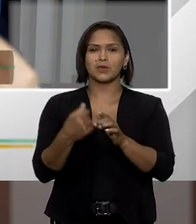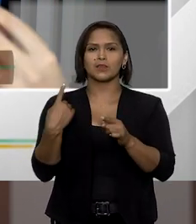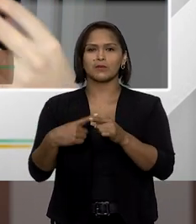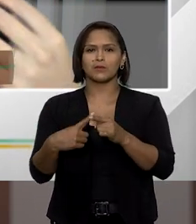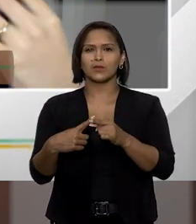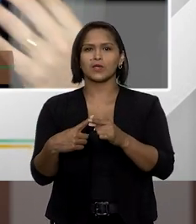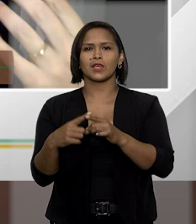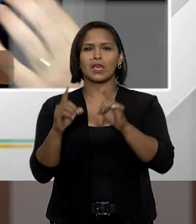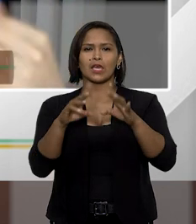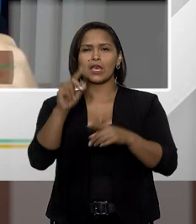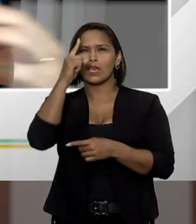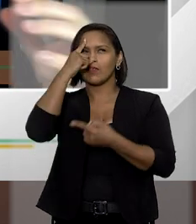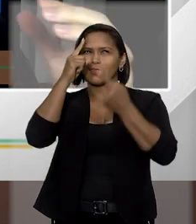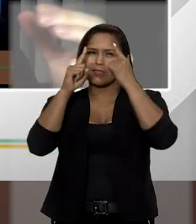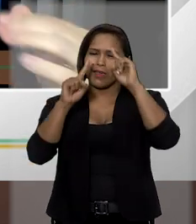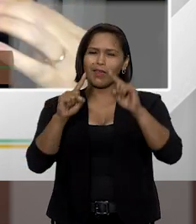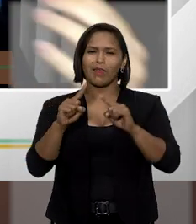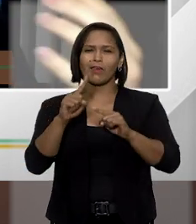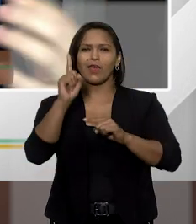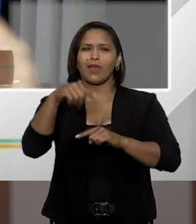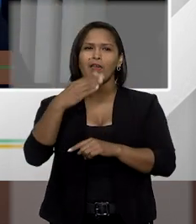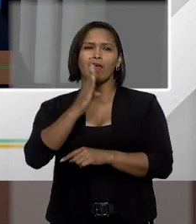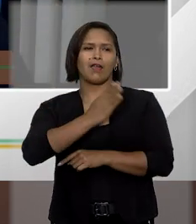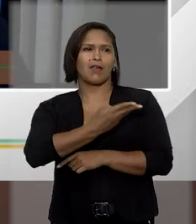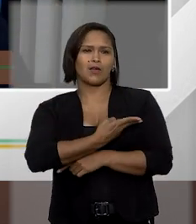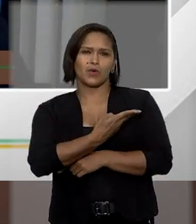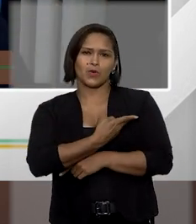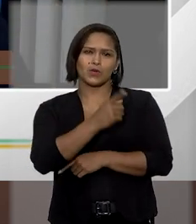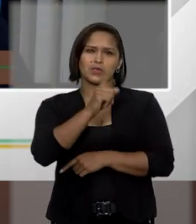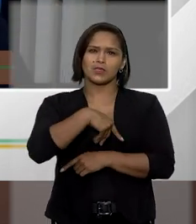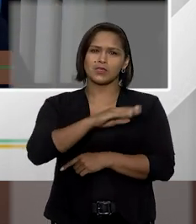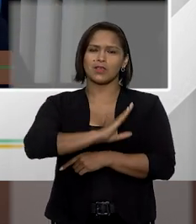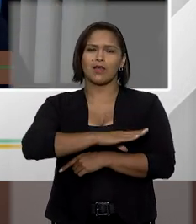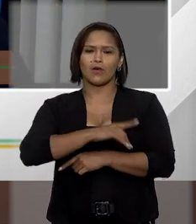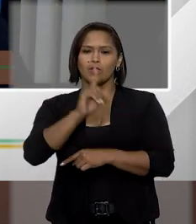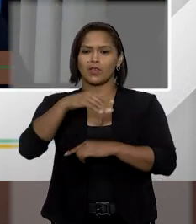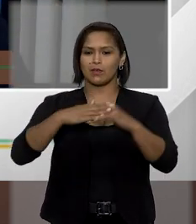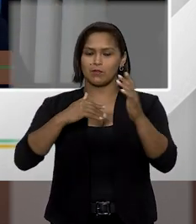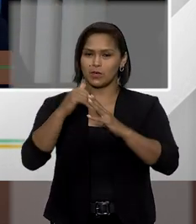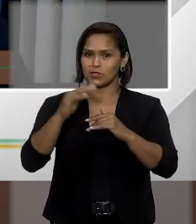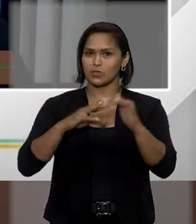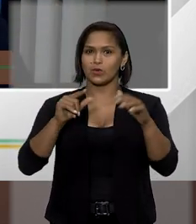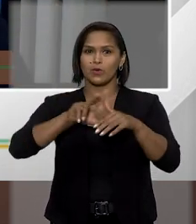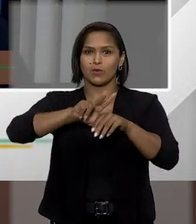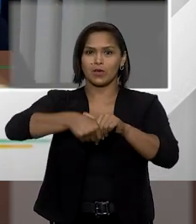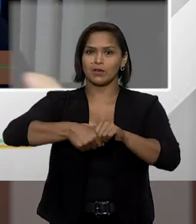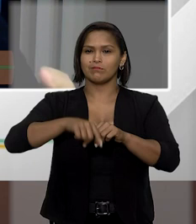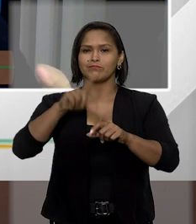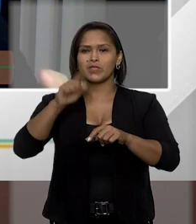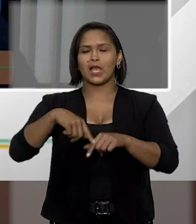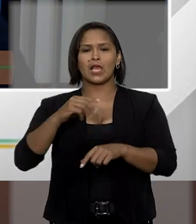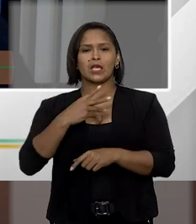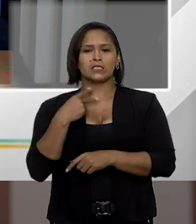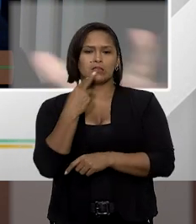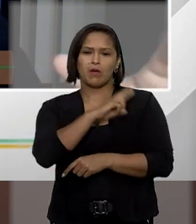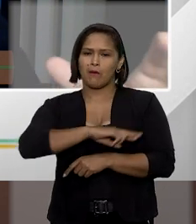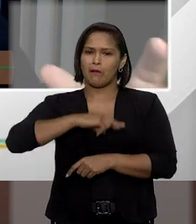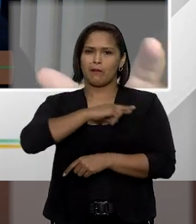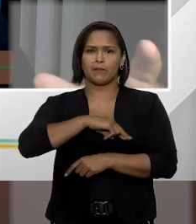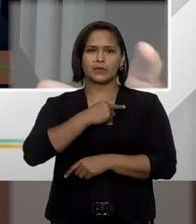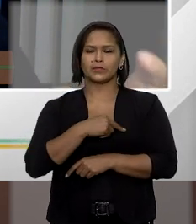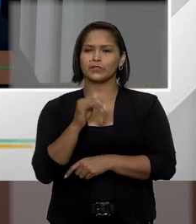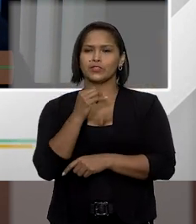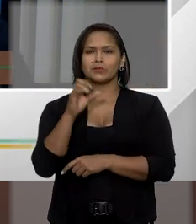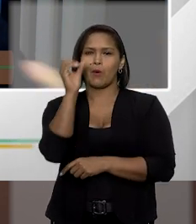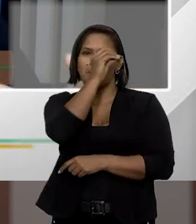por conta de uma espécie de idealismo que toca a alma e o coração daquele que eventualmente praticou um ato de corrupção. Isso é de um romantismo